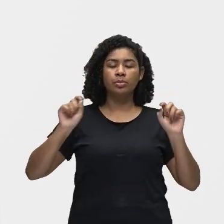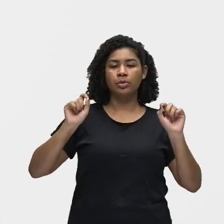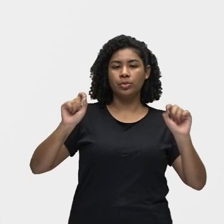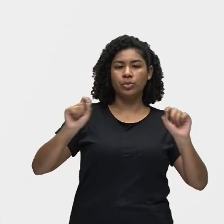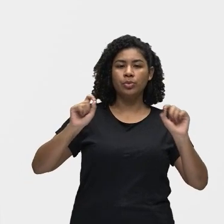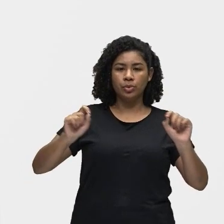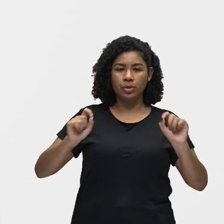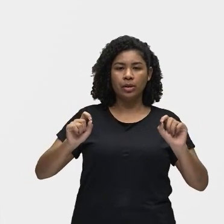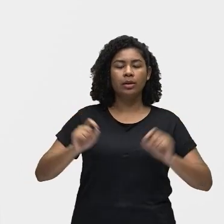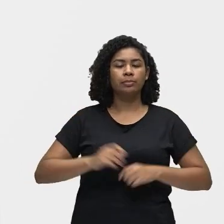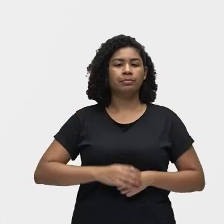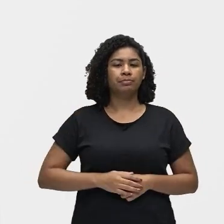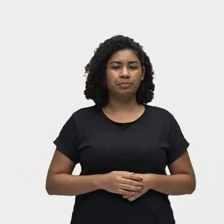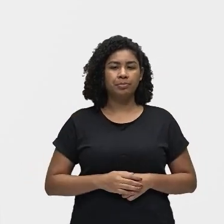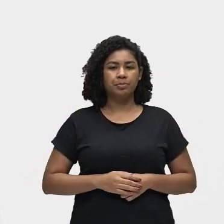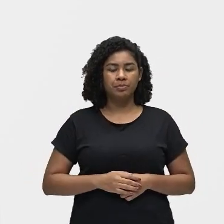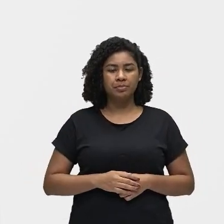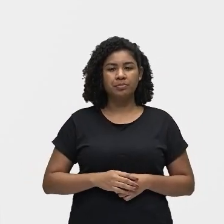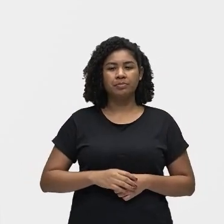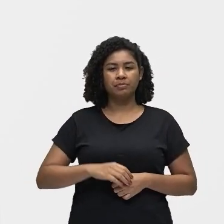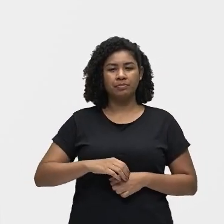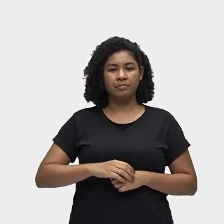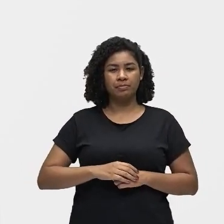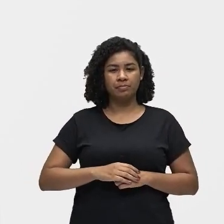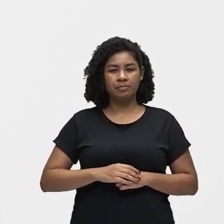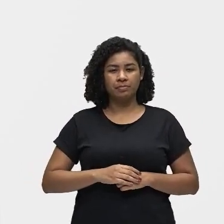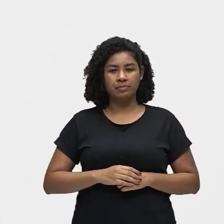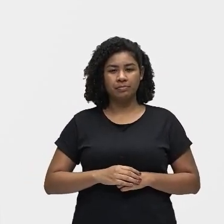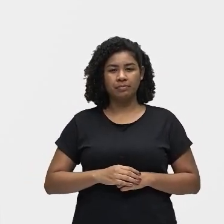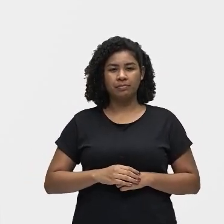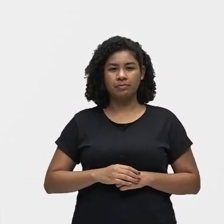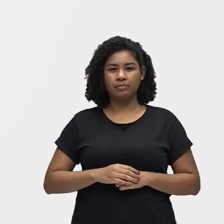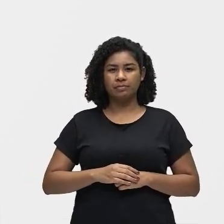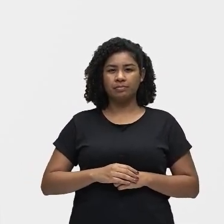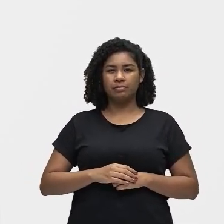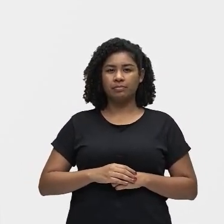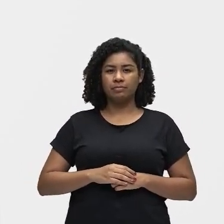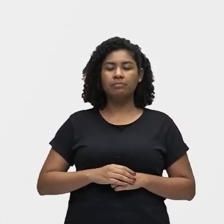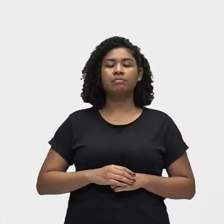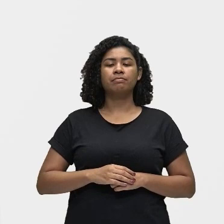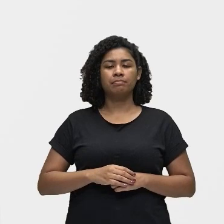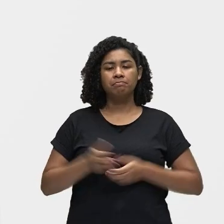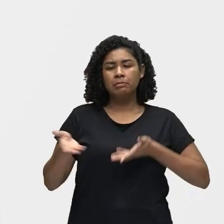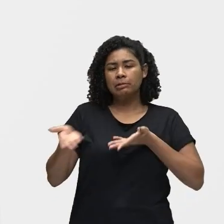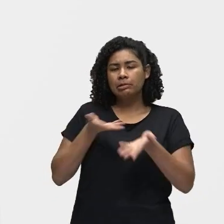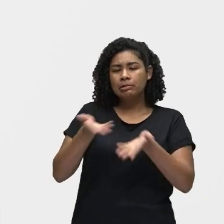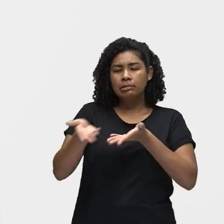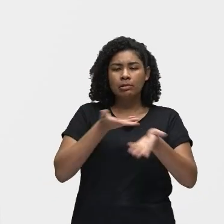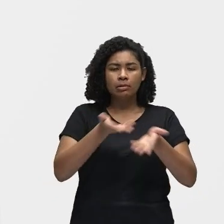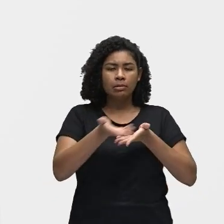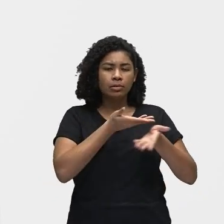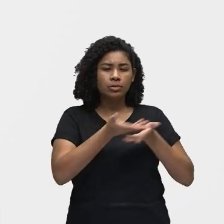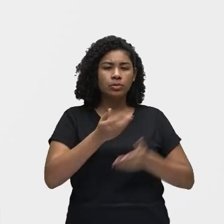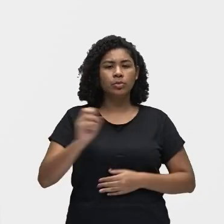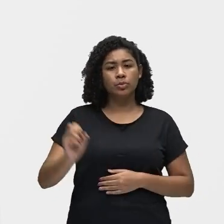relações ecológicas. As relações ou interações ecológicas